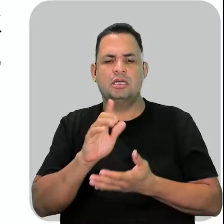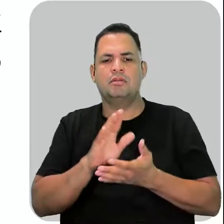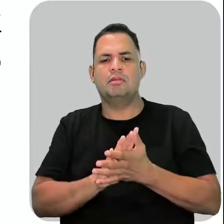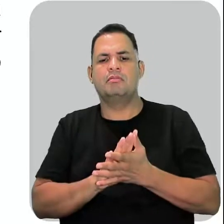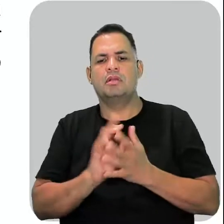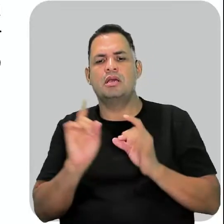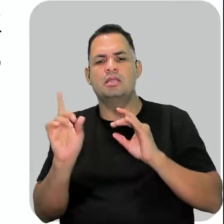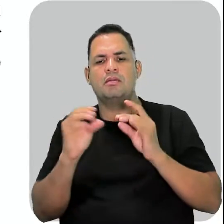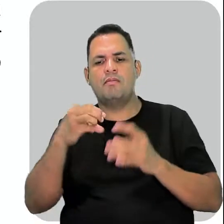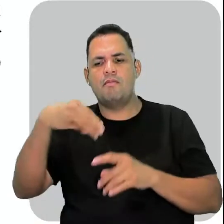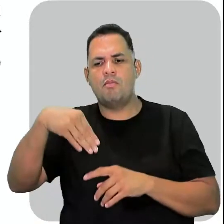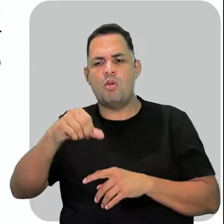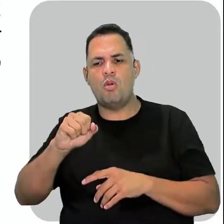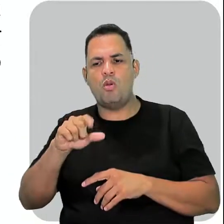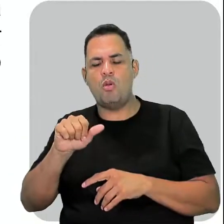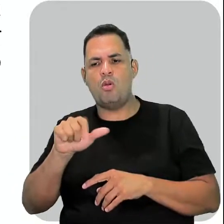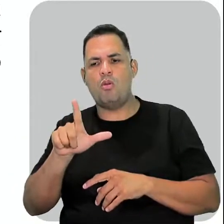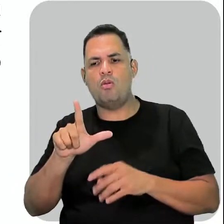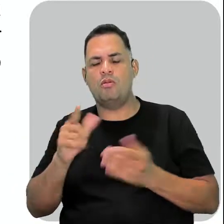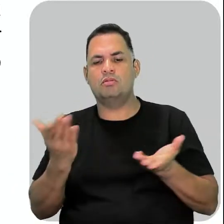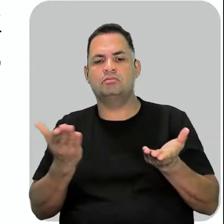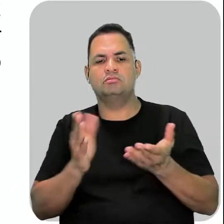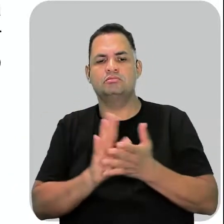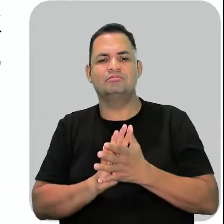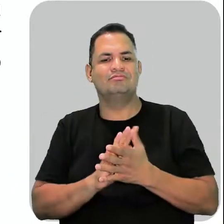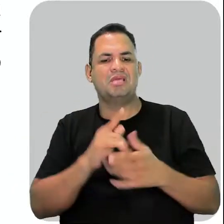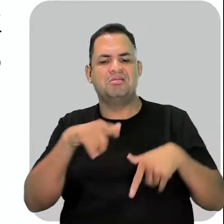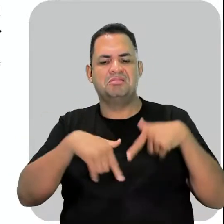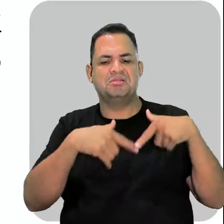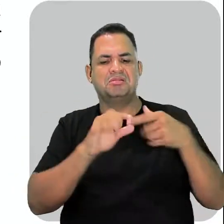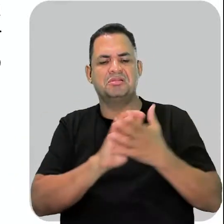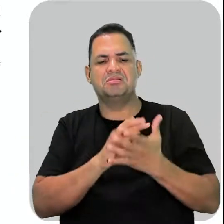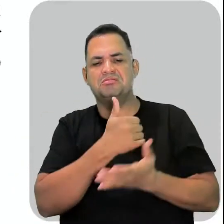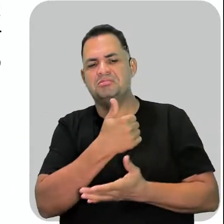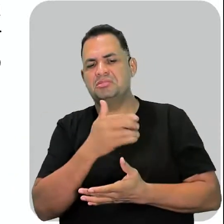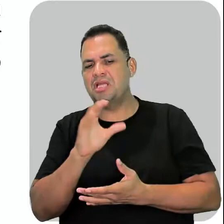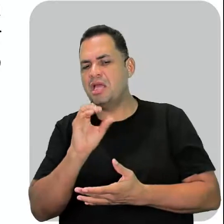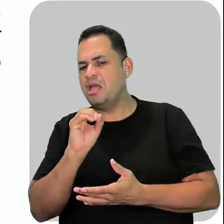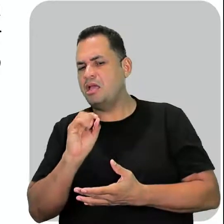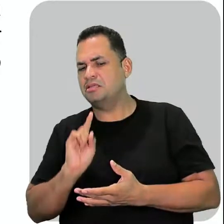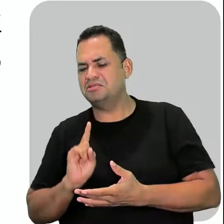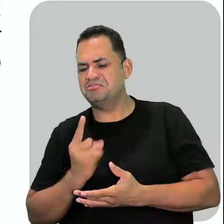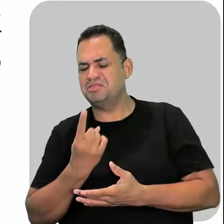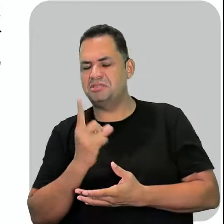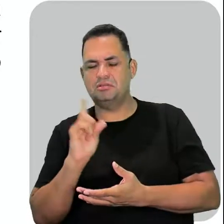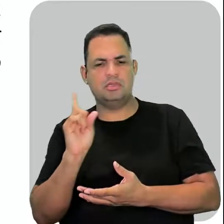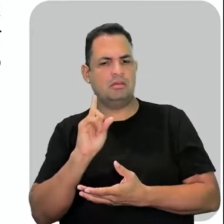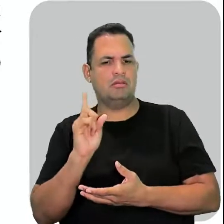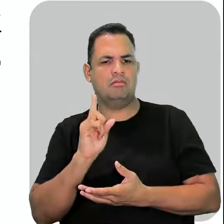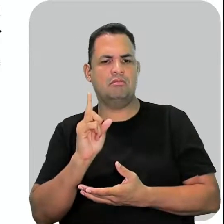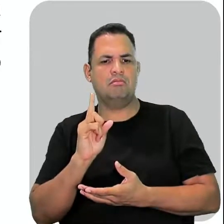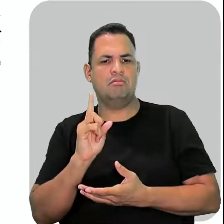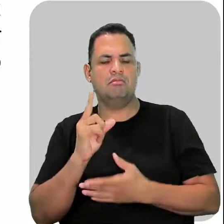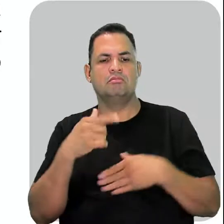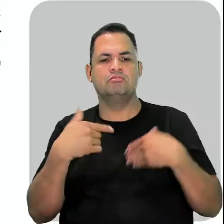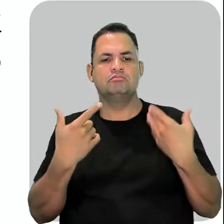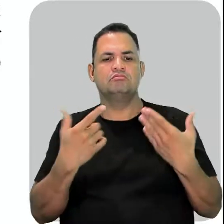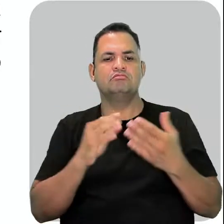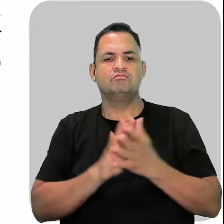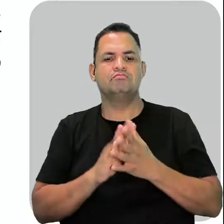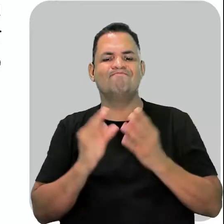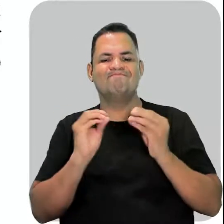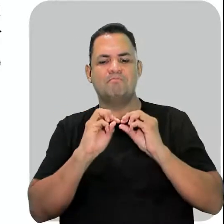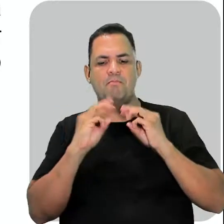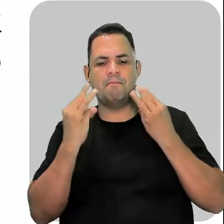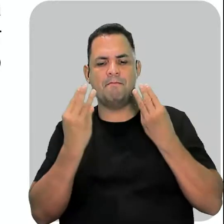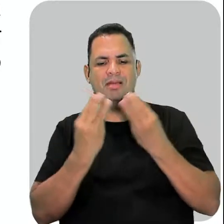120 gramas por mol. Nós não trabalhamos com valores de 10.000 gramas por mol nas nossas atividades. Por quê? Porque é uma massa